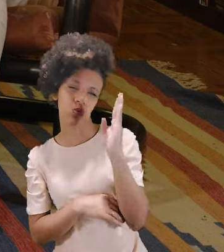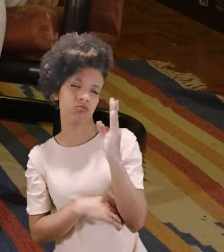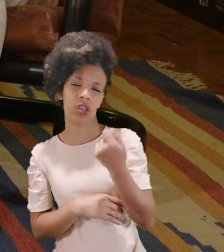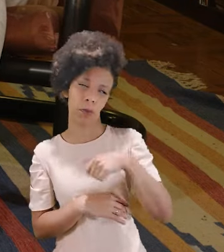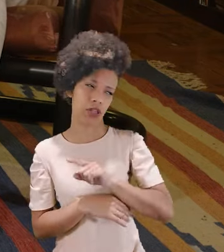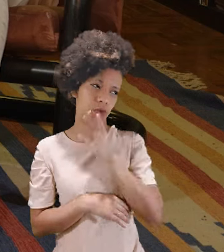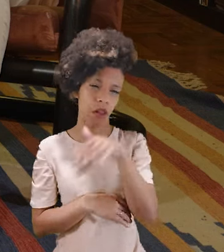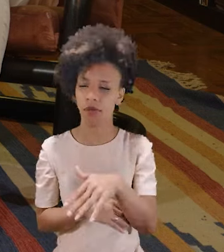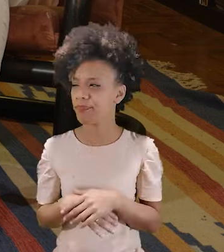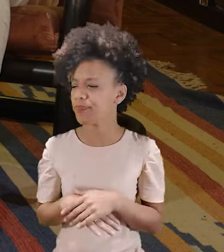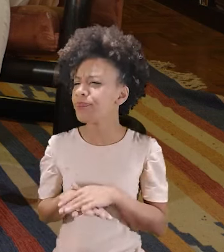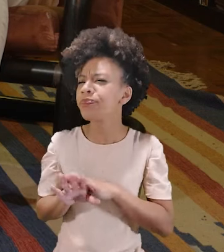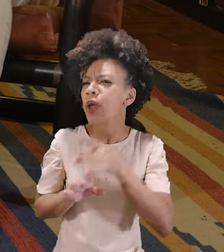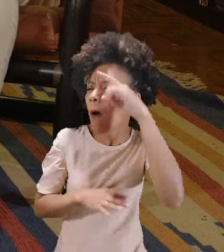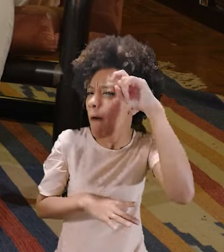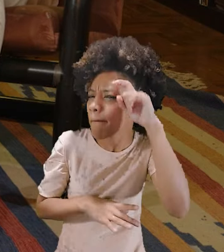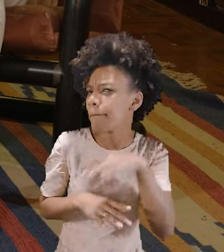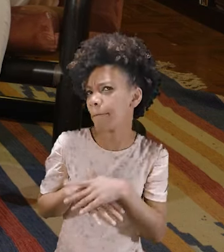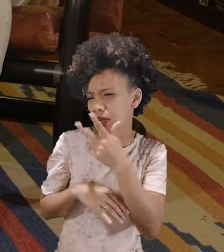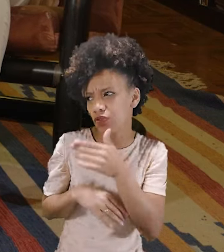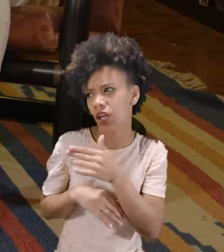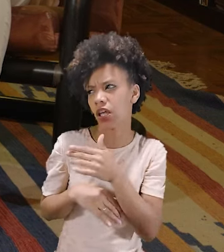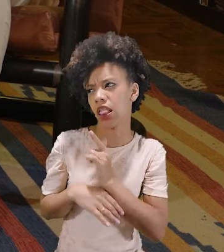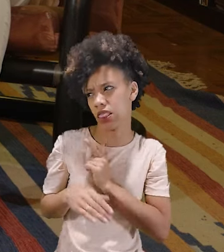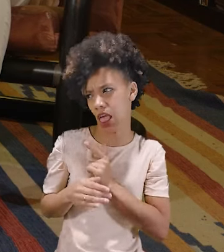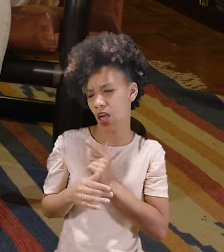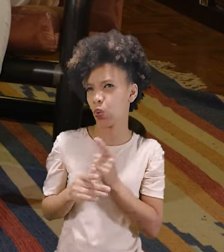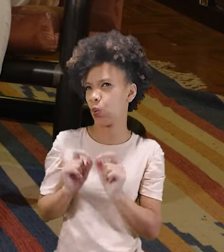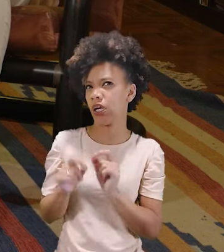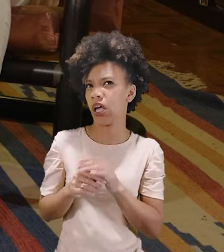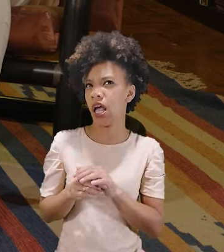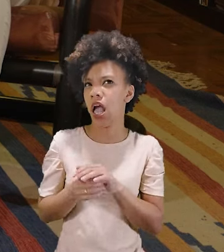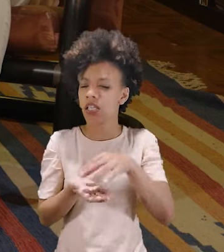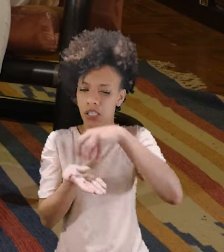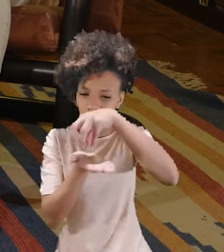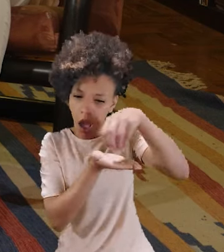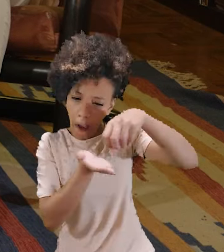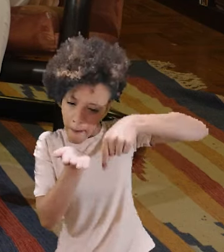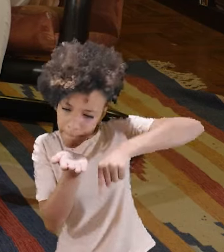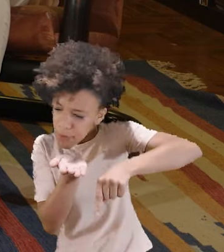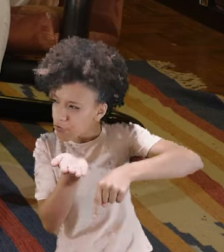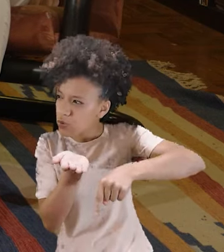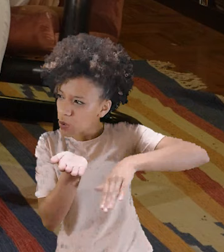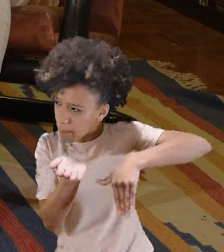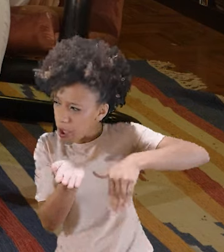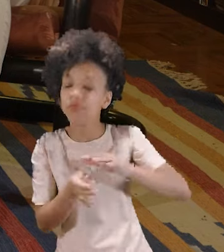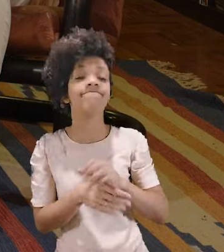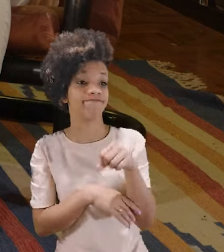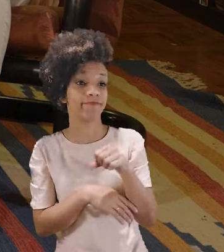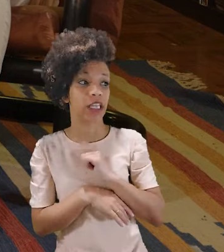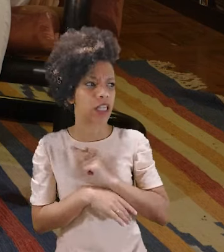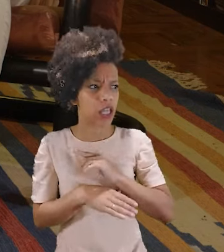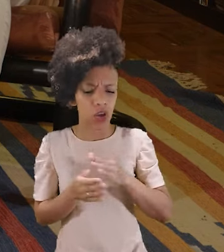eu não preciso ou mal sabe que eu deve ter isso acho que navio tem aquele radar de profundidade né também né